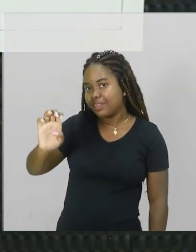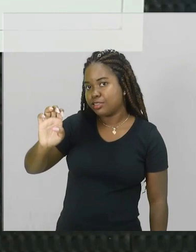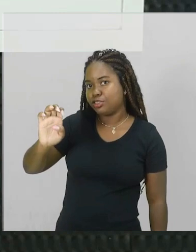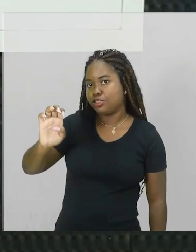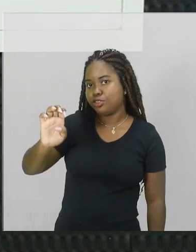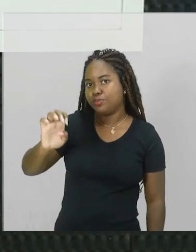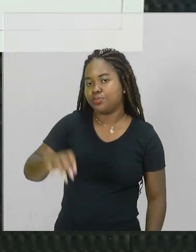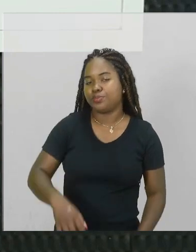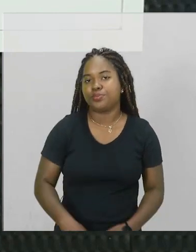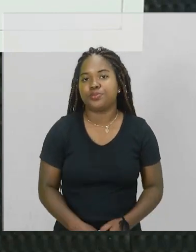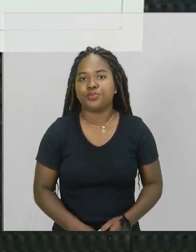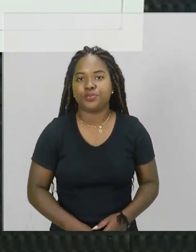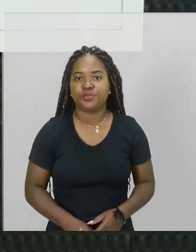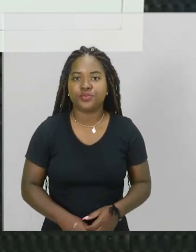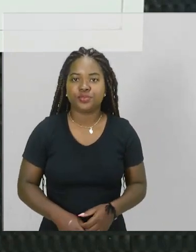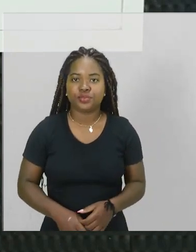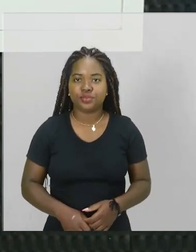local,